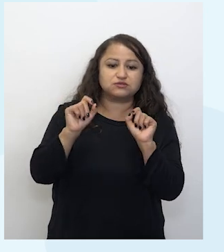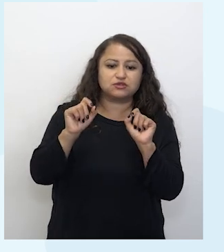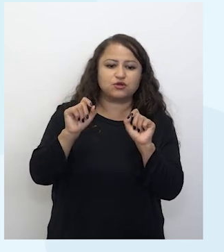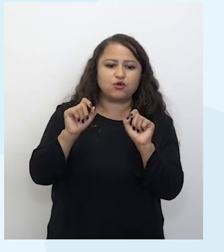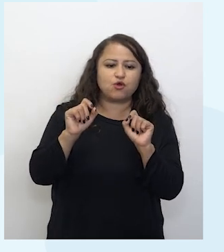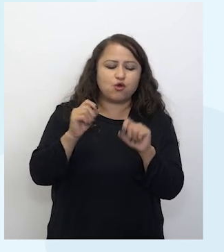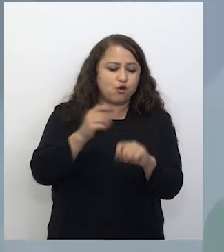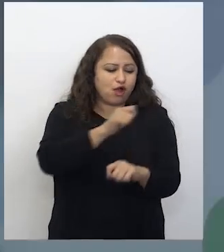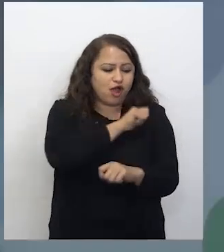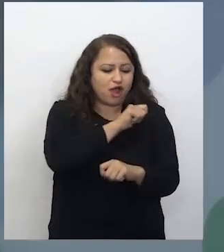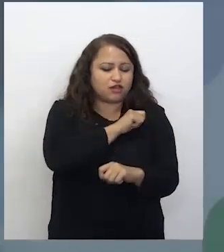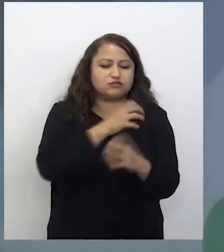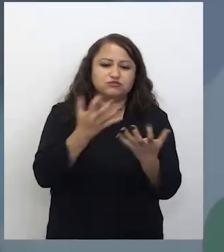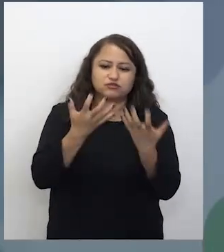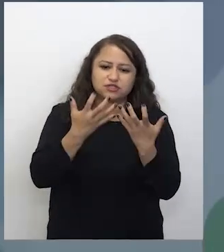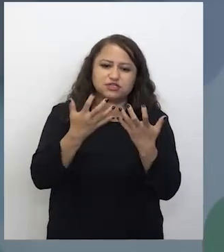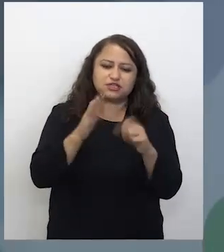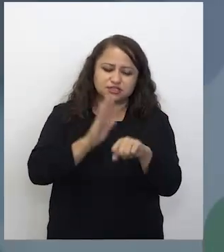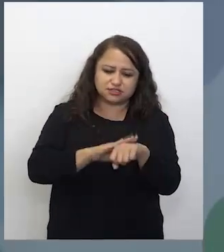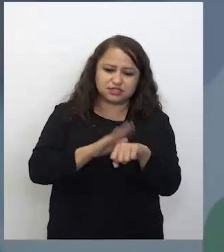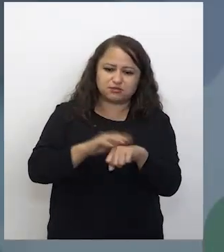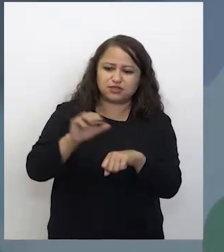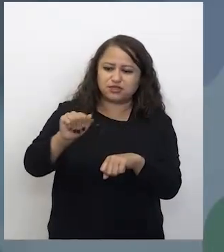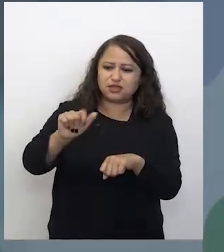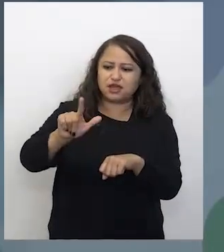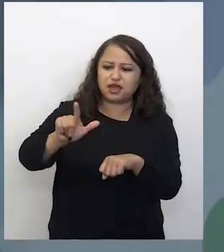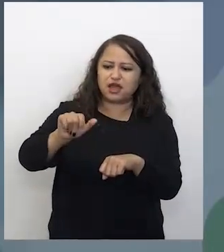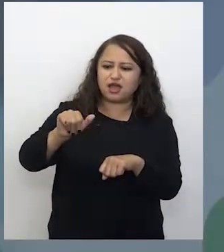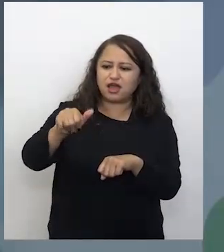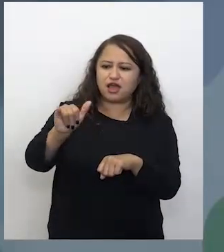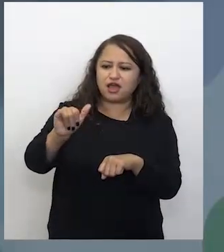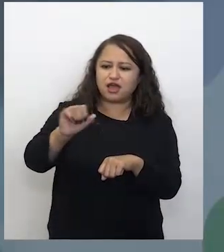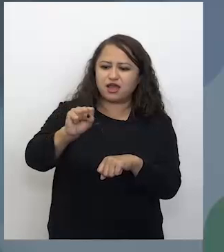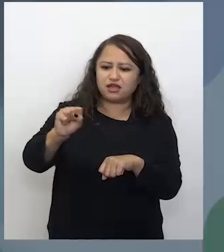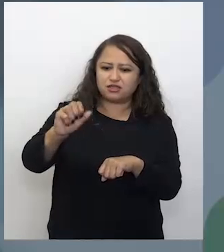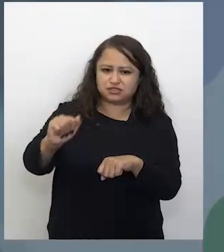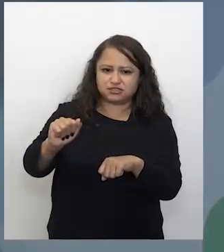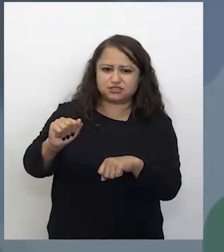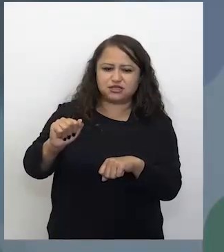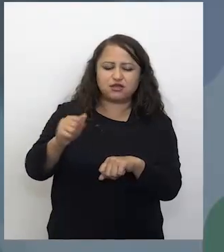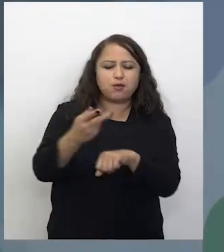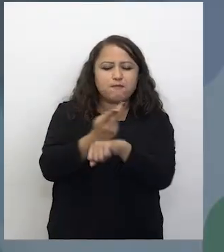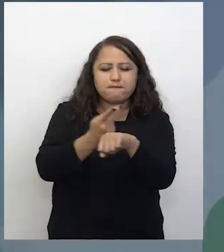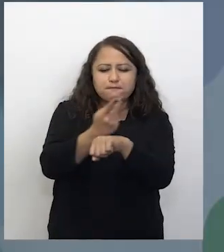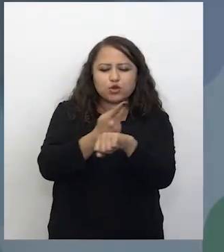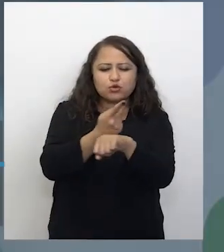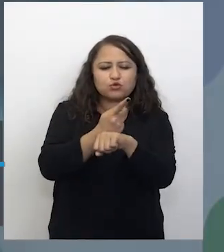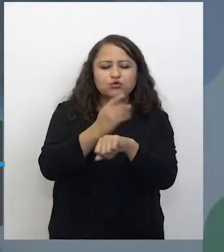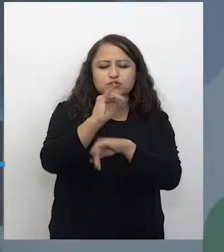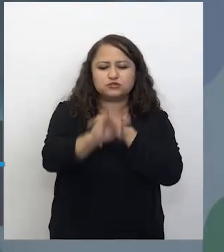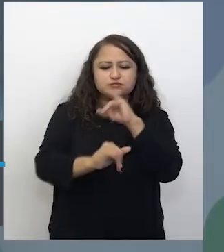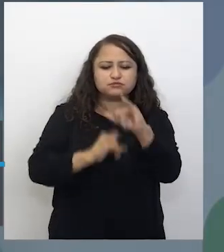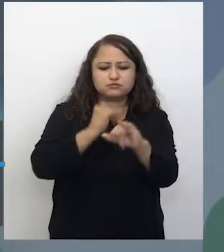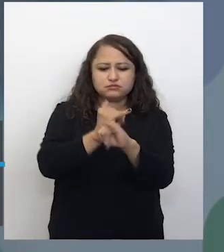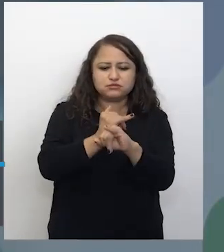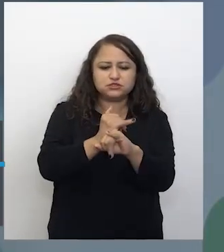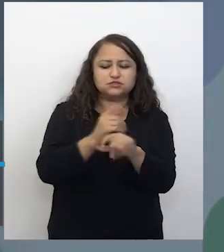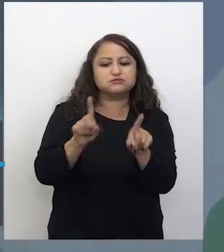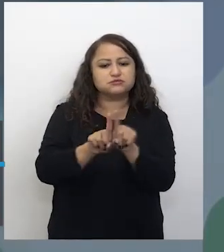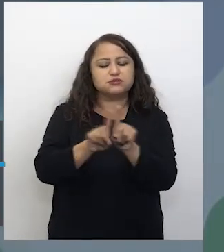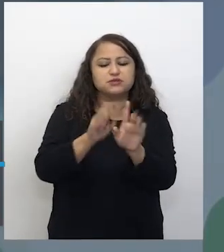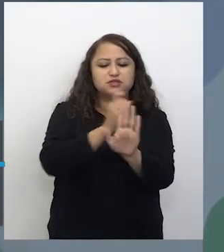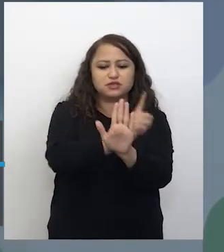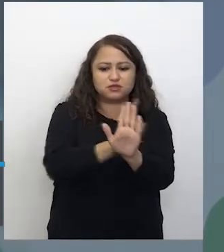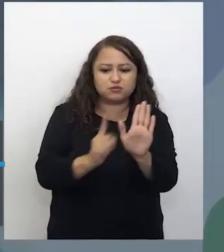a respeito da Alissa também não deixe de procurar na internet, porque isso é protagonismo também, né? Nem sempre tem como a